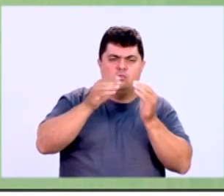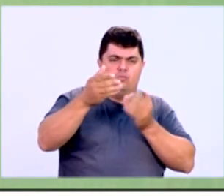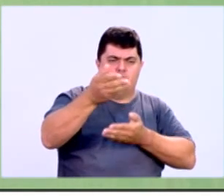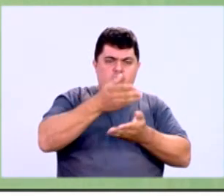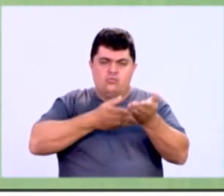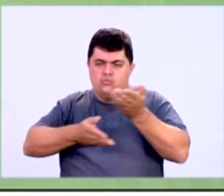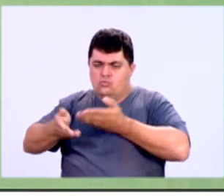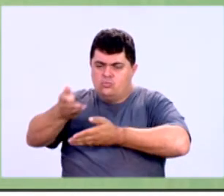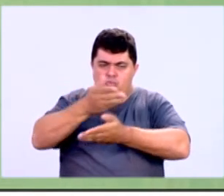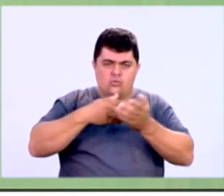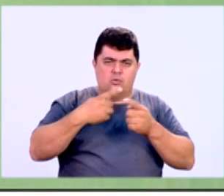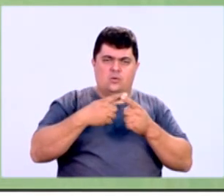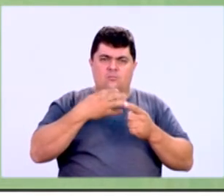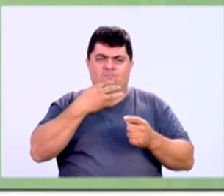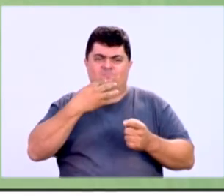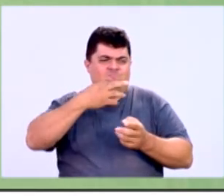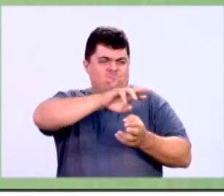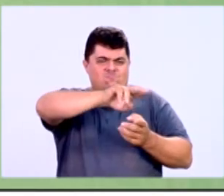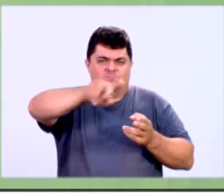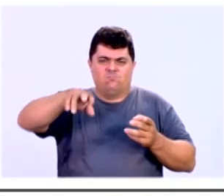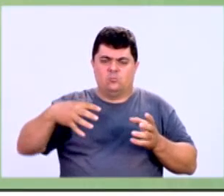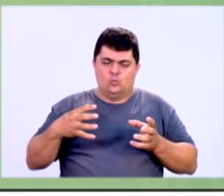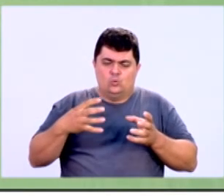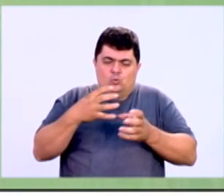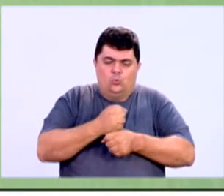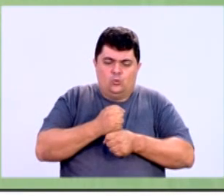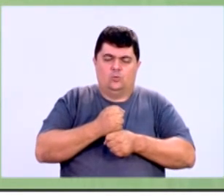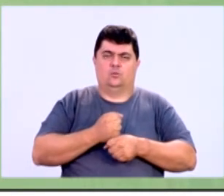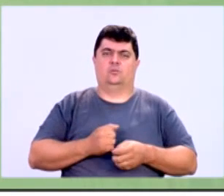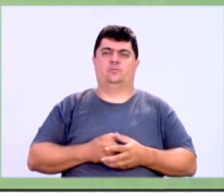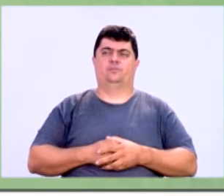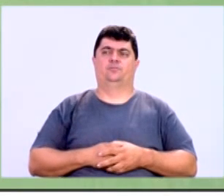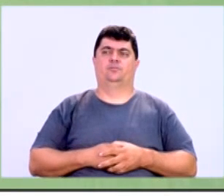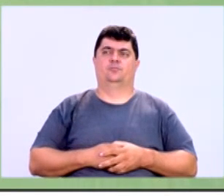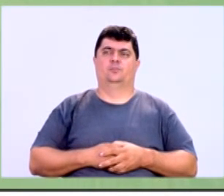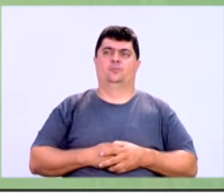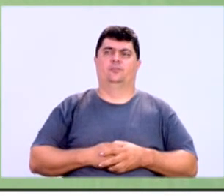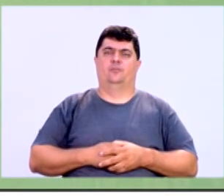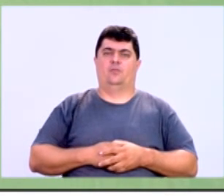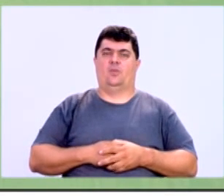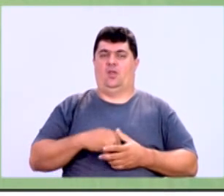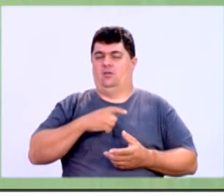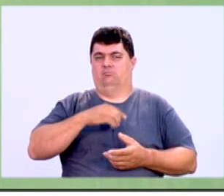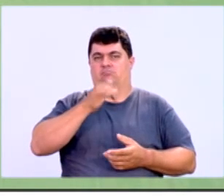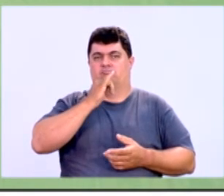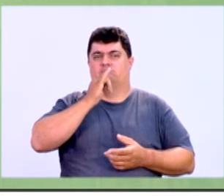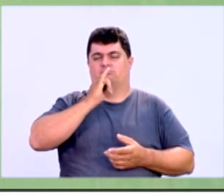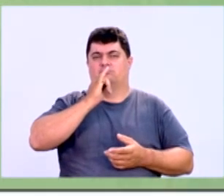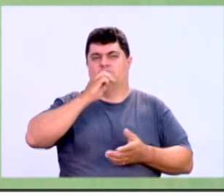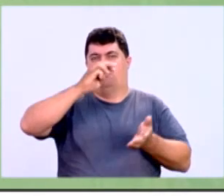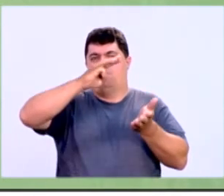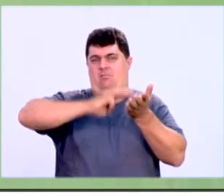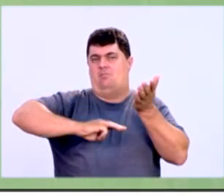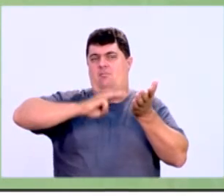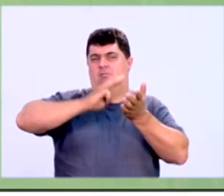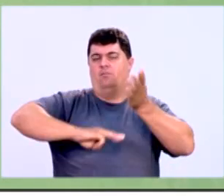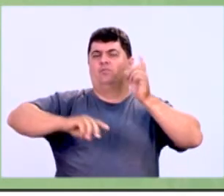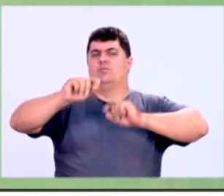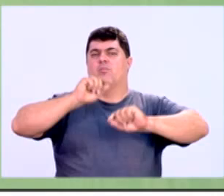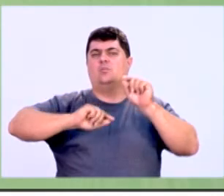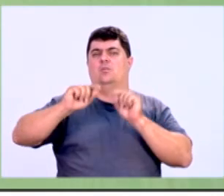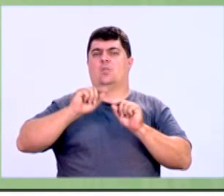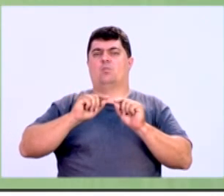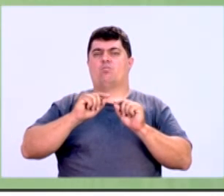conhecimento estejam ali interligados. Então, quando a gente fala de métodos, a gente tem que também conhecer quais